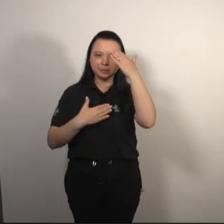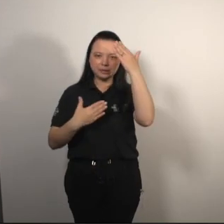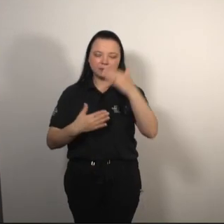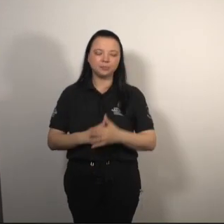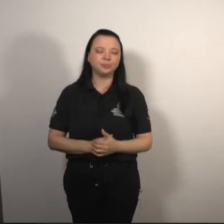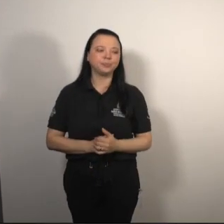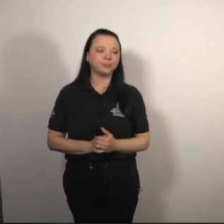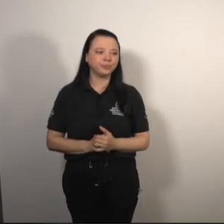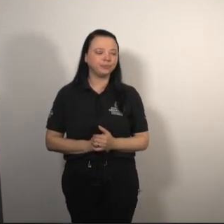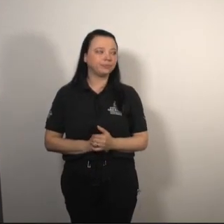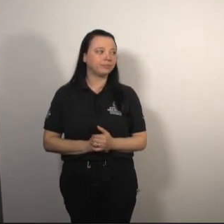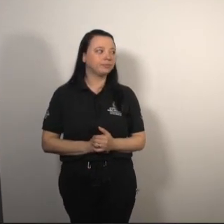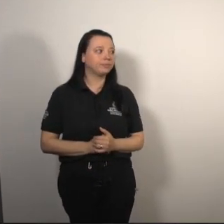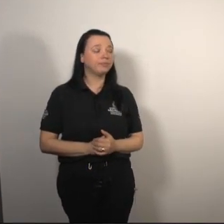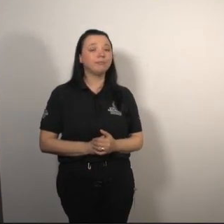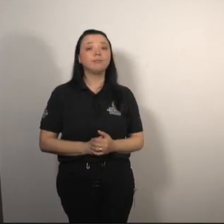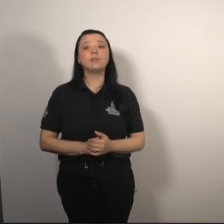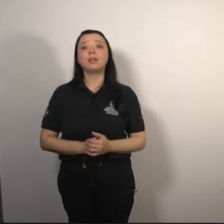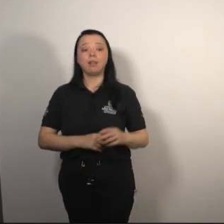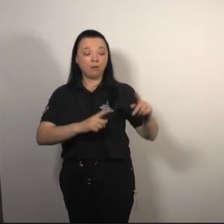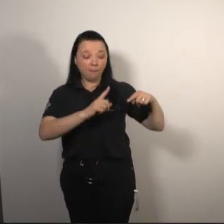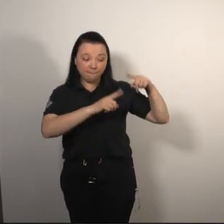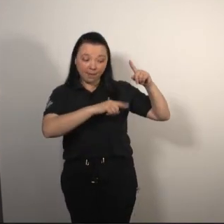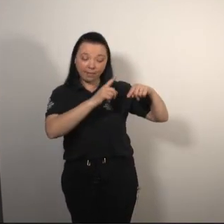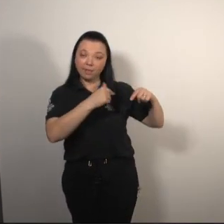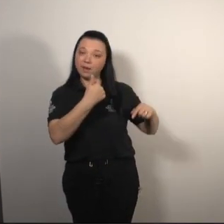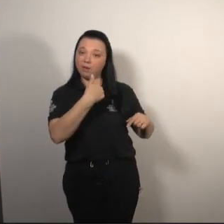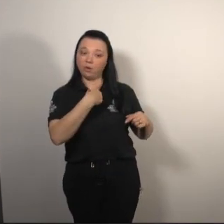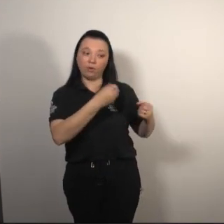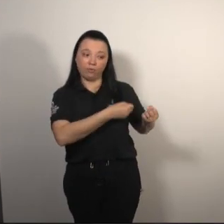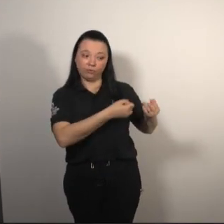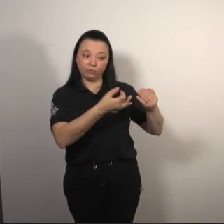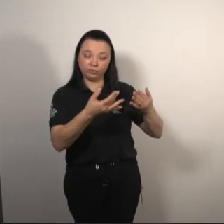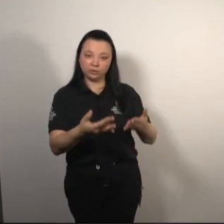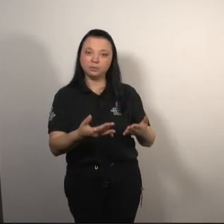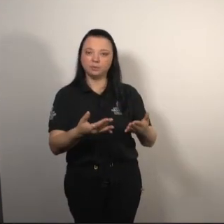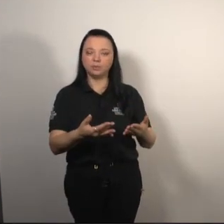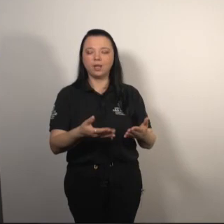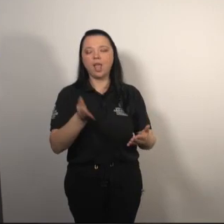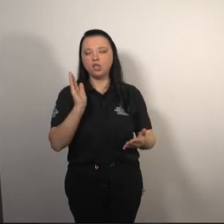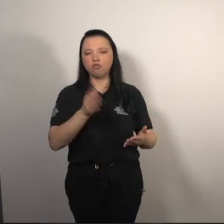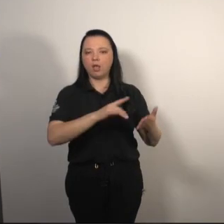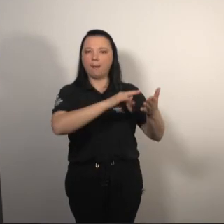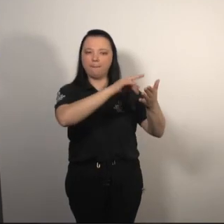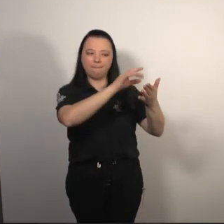Eu vou... Está no material que vai ser distribuído, mas eu vou citar...